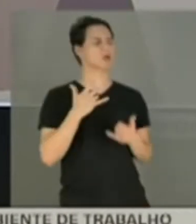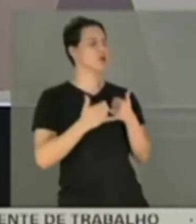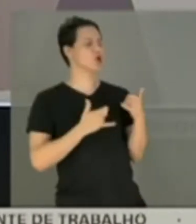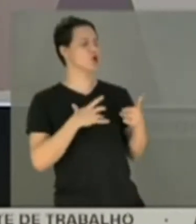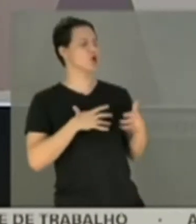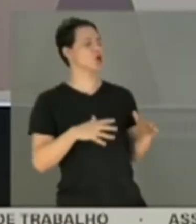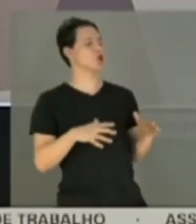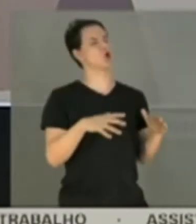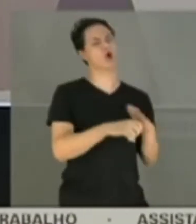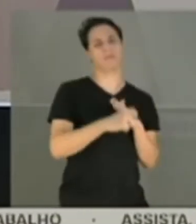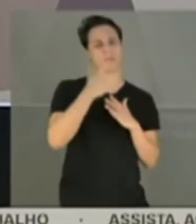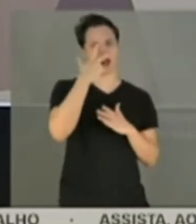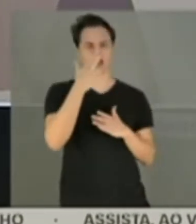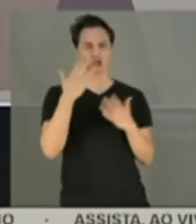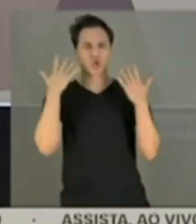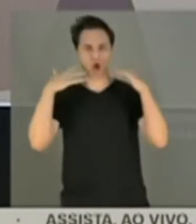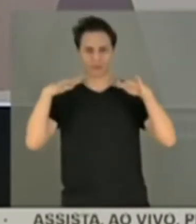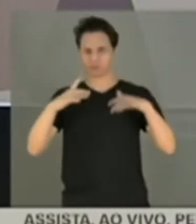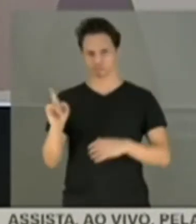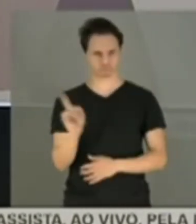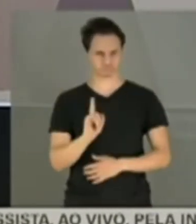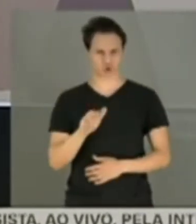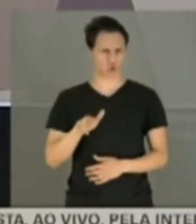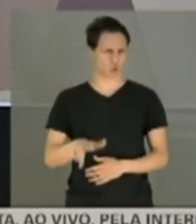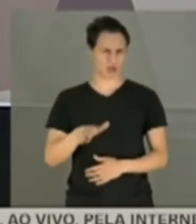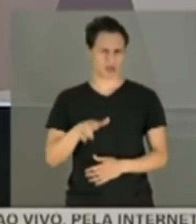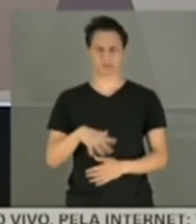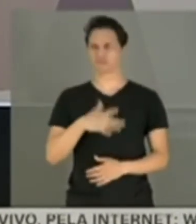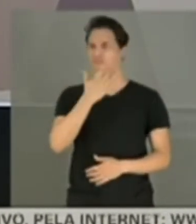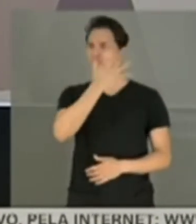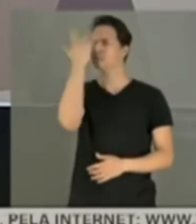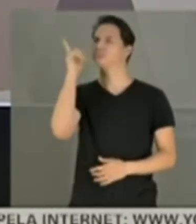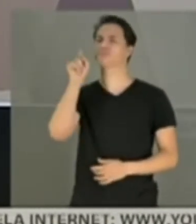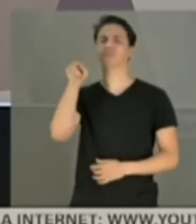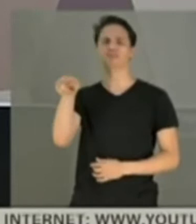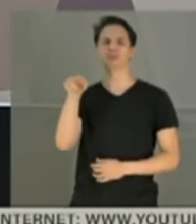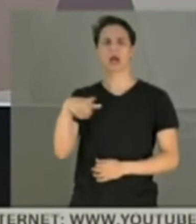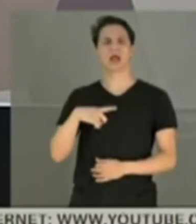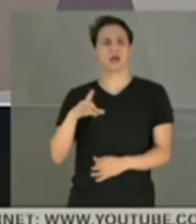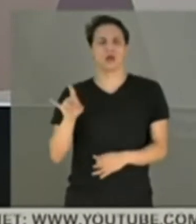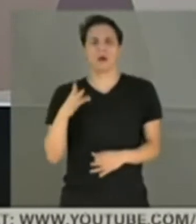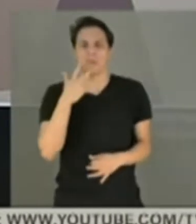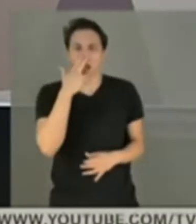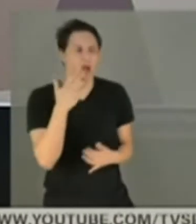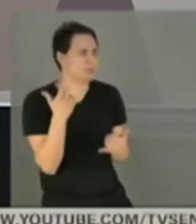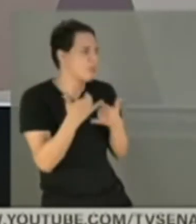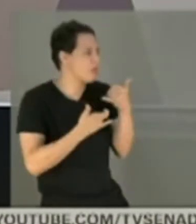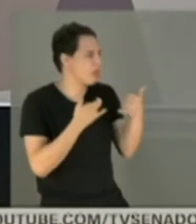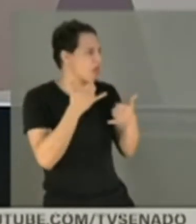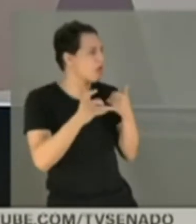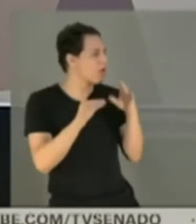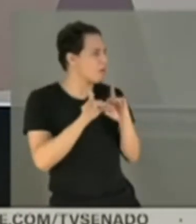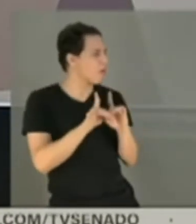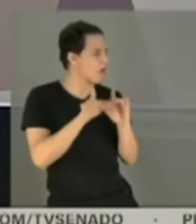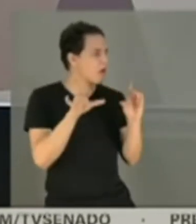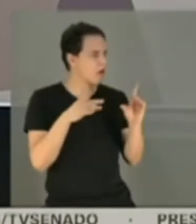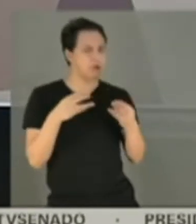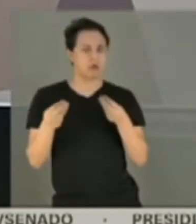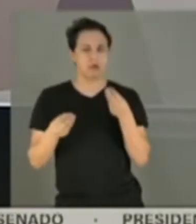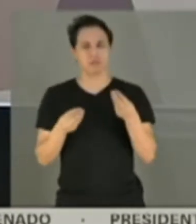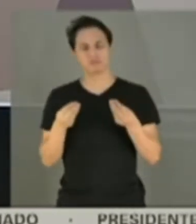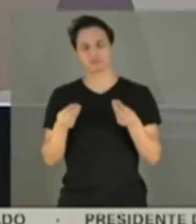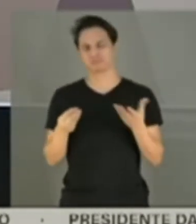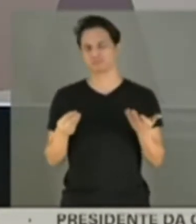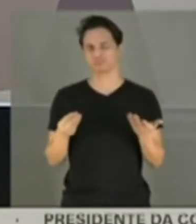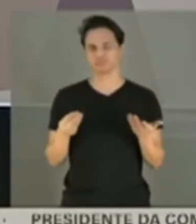coisa normal. Aqueles que, de uma forma de brincadeira, tratam a democracia como se fosse